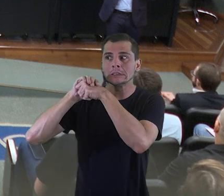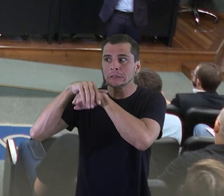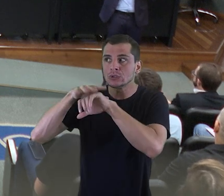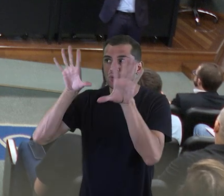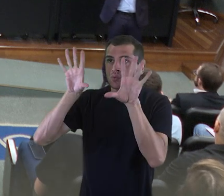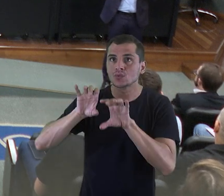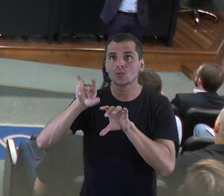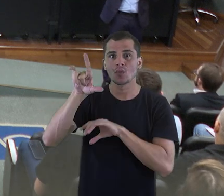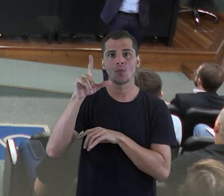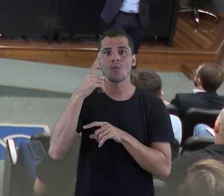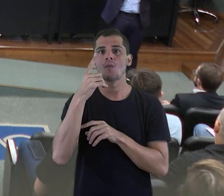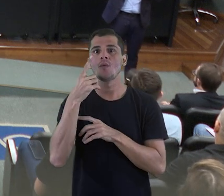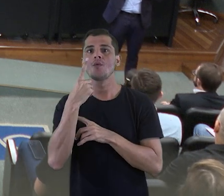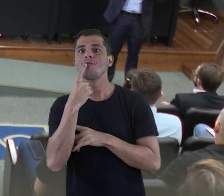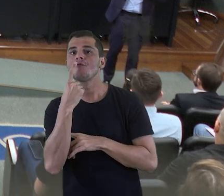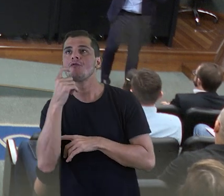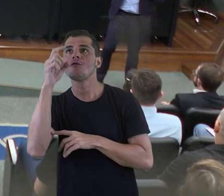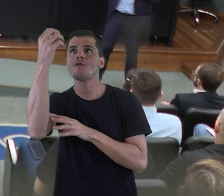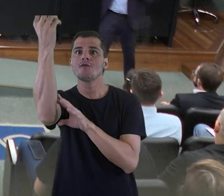Quem fica parado?